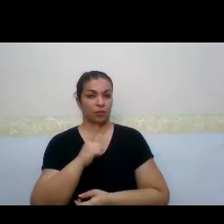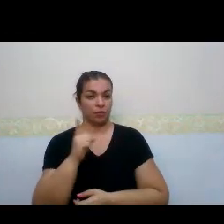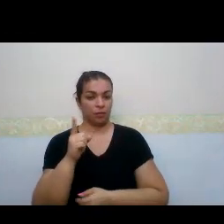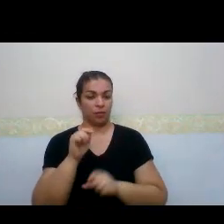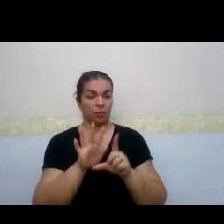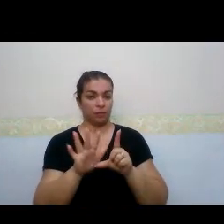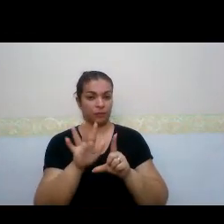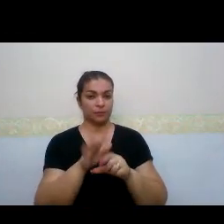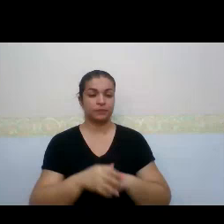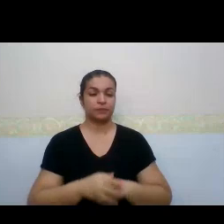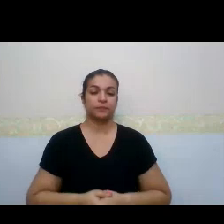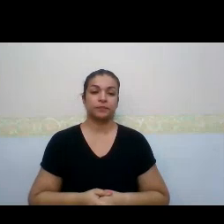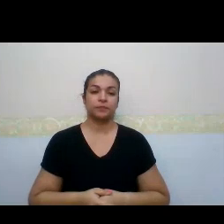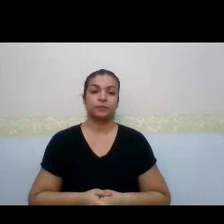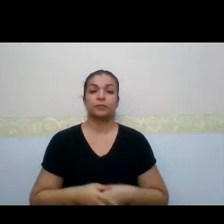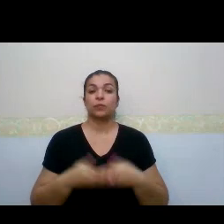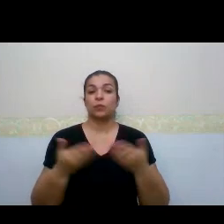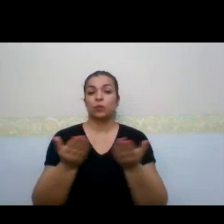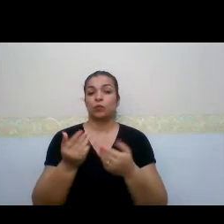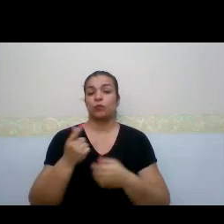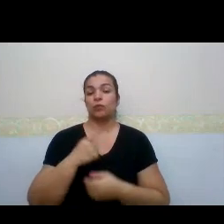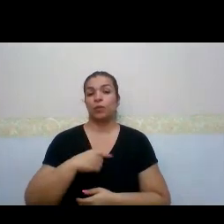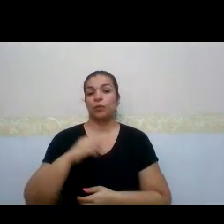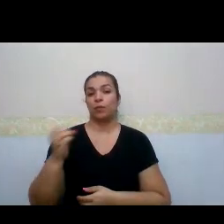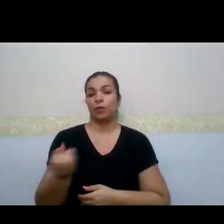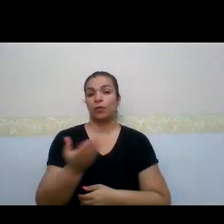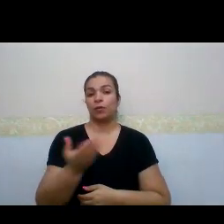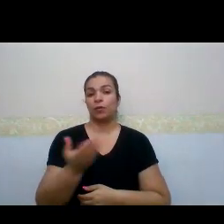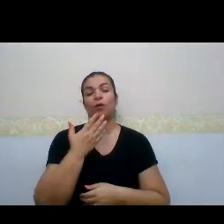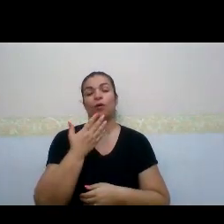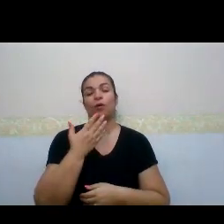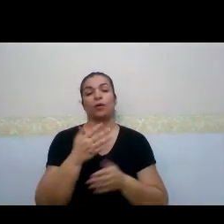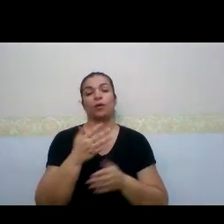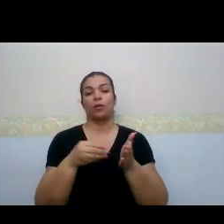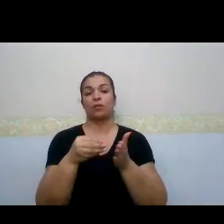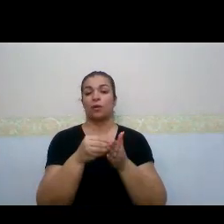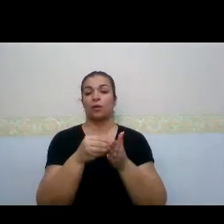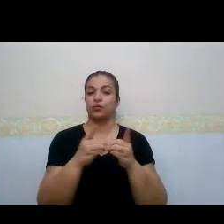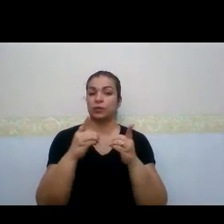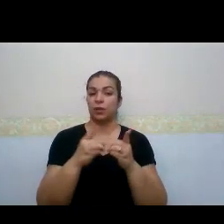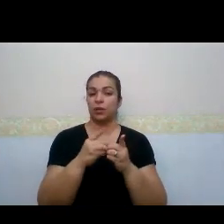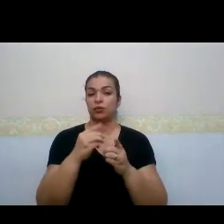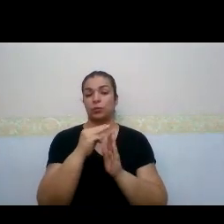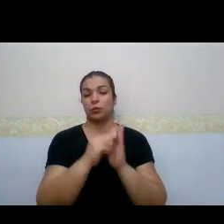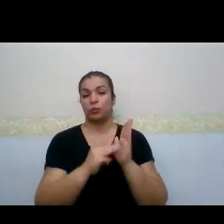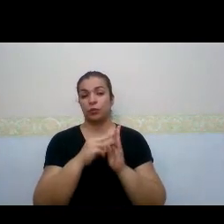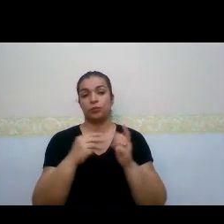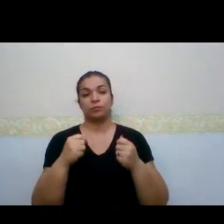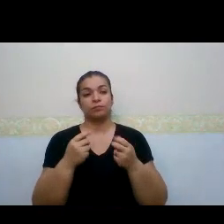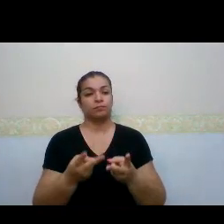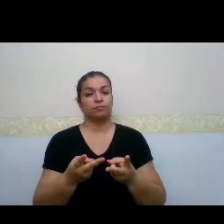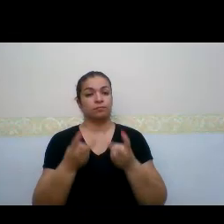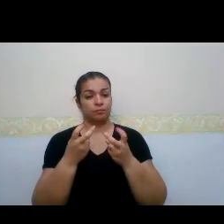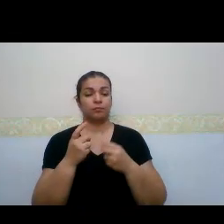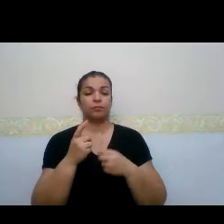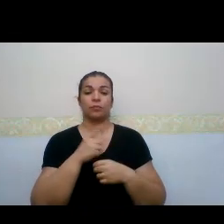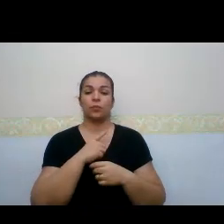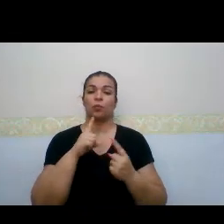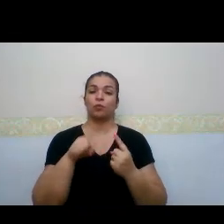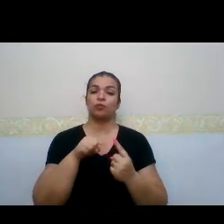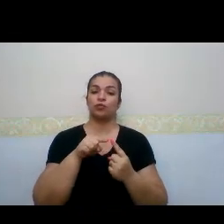dias atuais, uma nova abordagem didática metodológica deve ser vivenciada, tendo como objetivo a construção